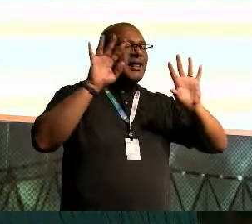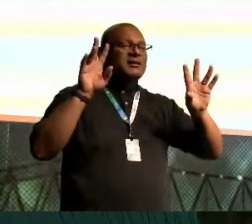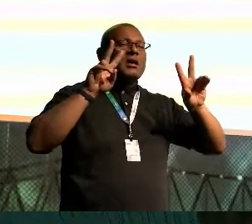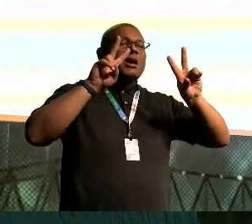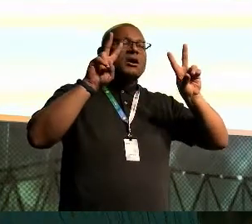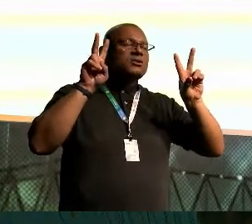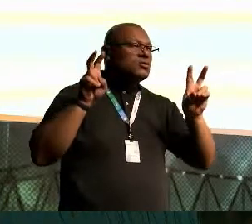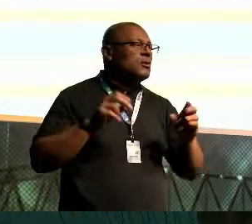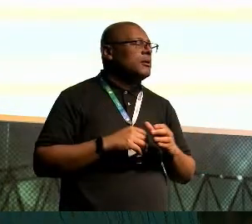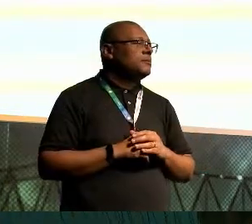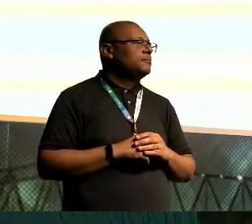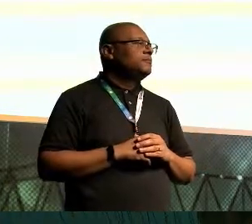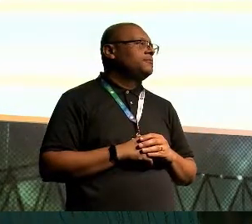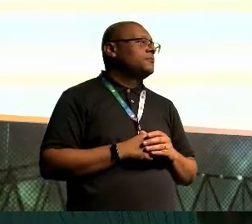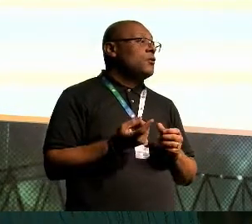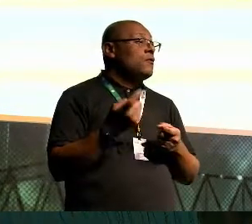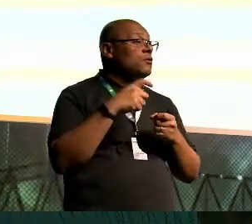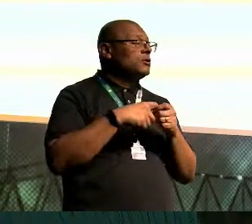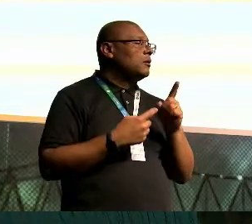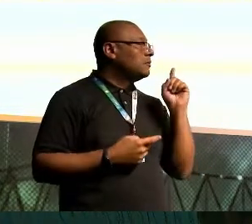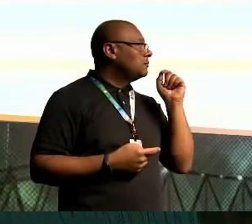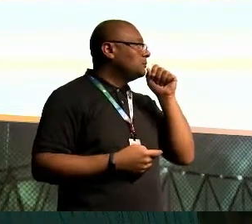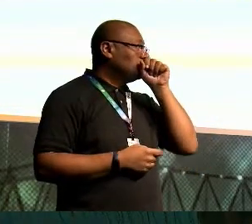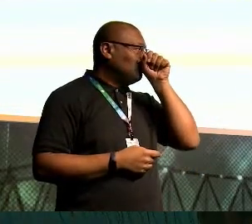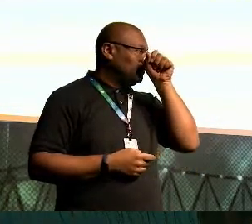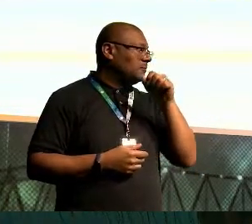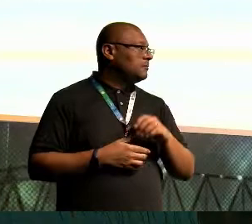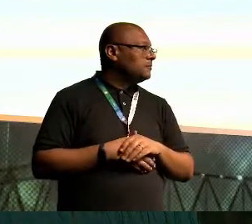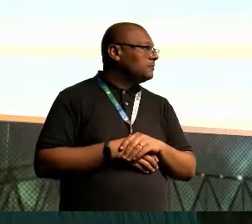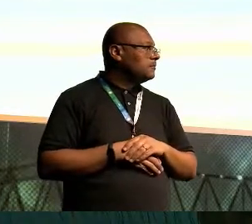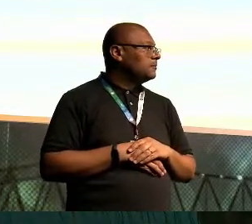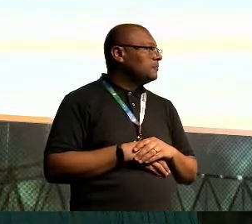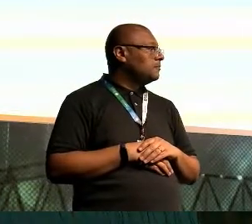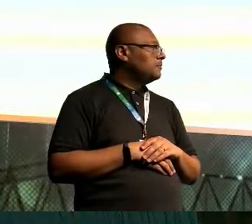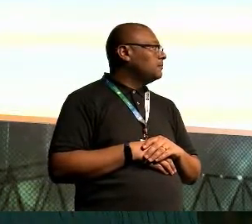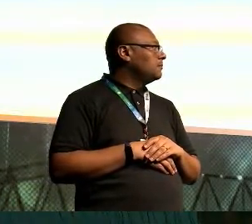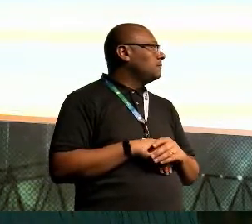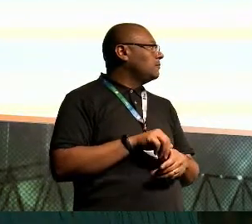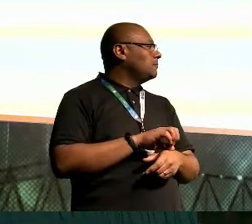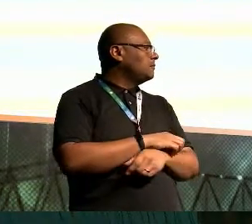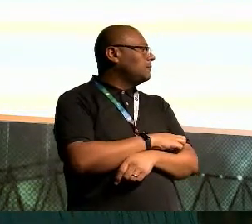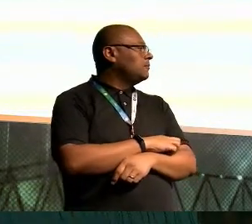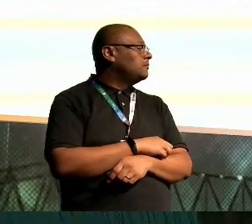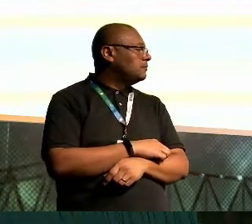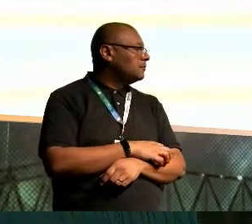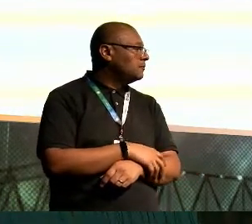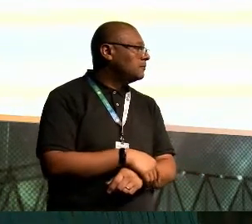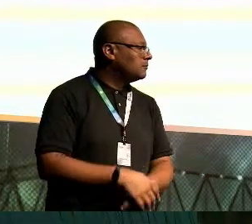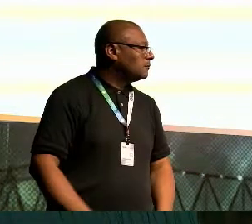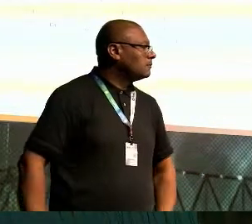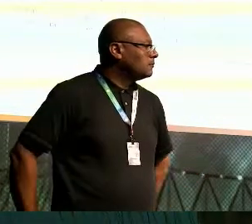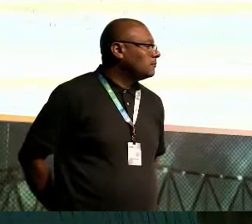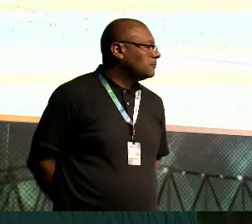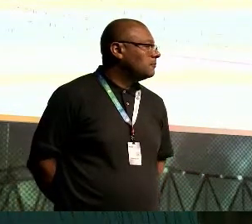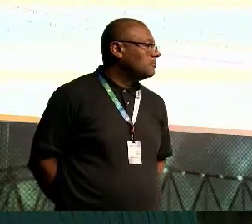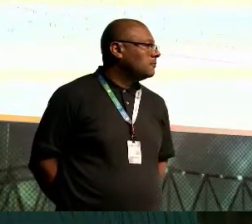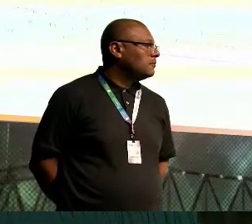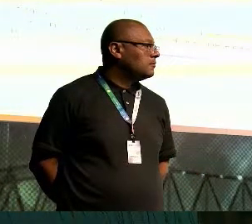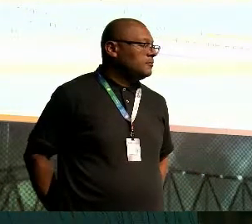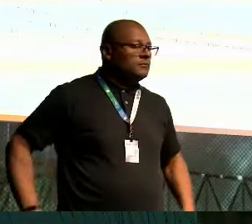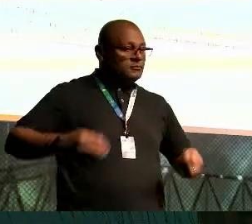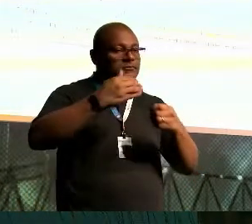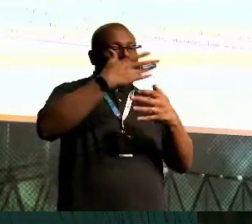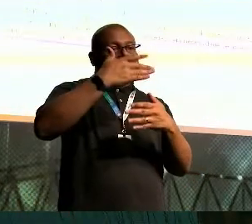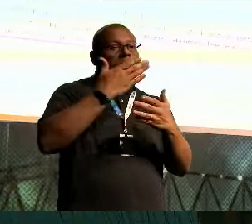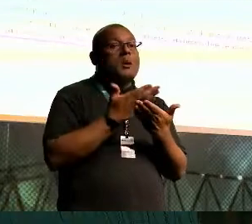relação a... Eu vou voltar aqui. Quero mostrar um pouquinho... Deixa eu voltar aqui, pessoal, que eu acho que vale a